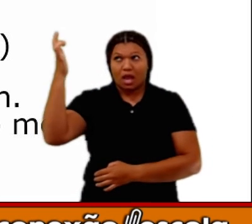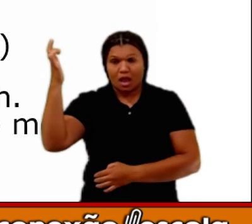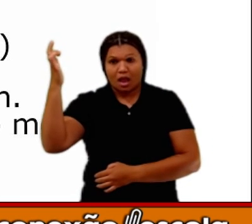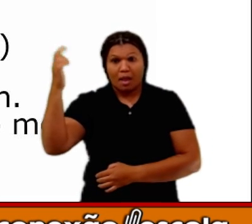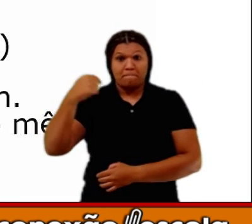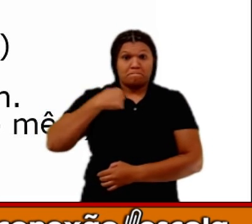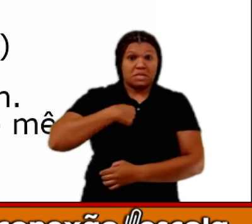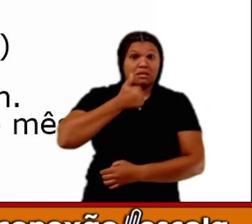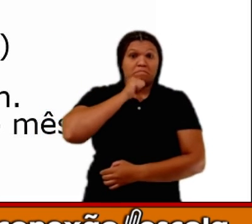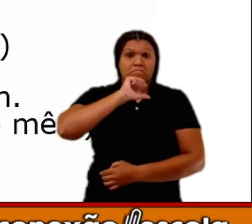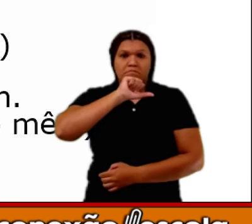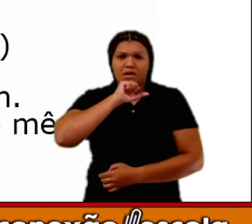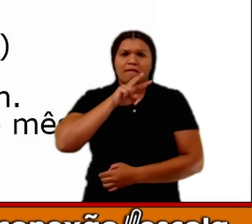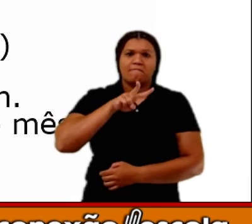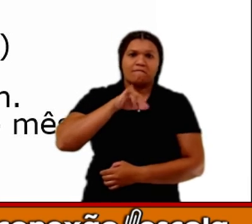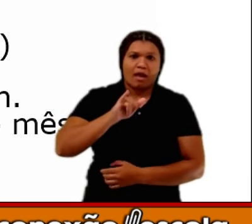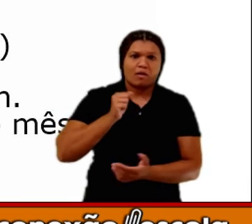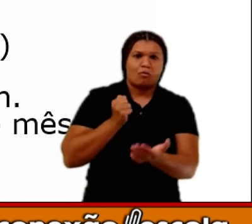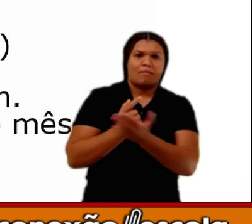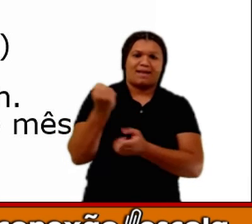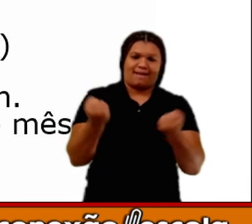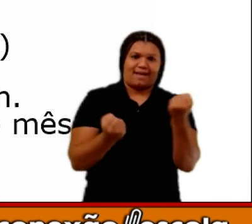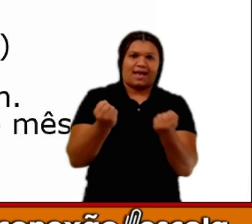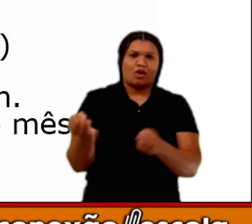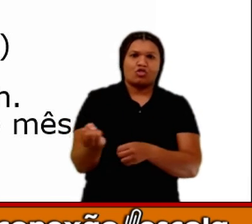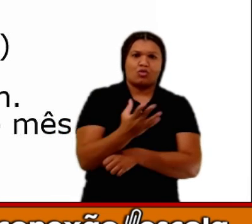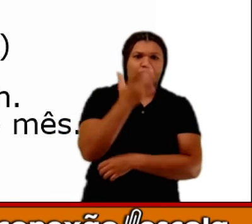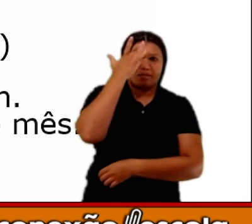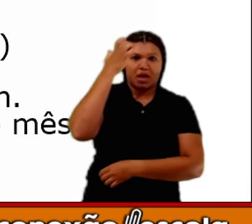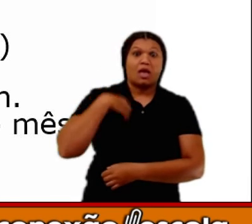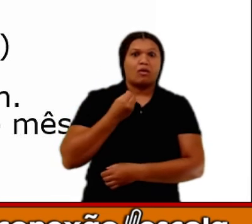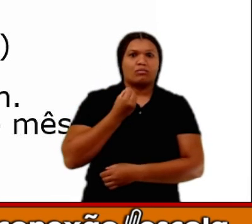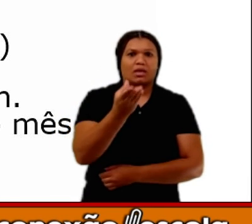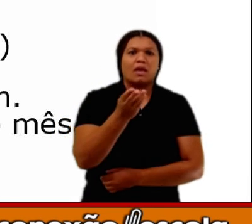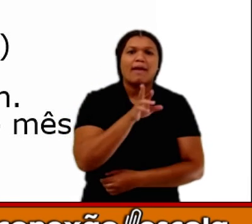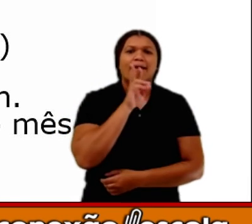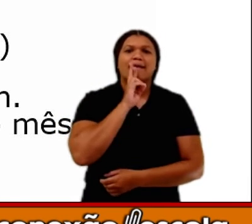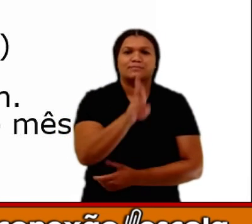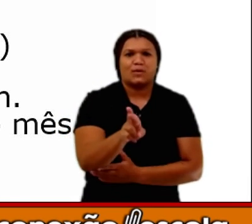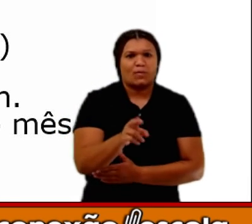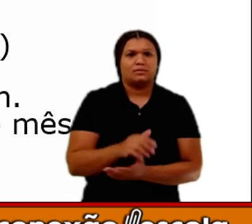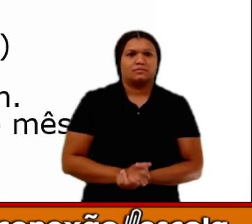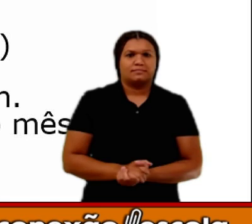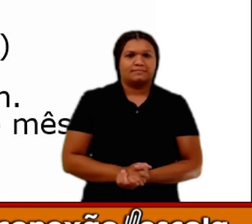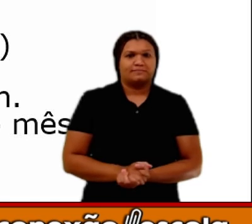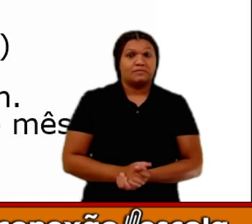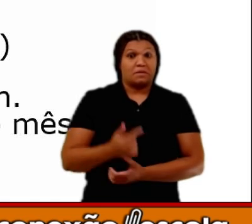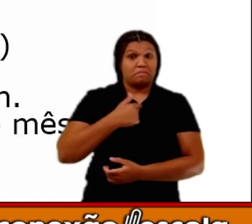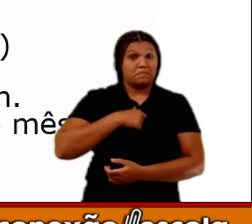vai comprar um carro novo amanhã olha só tanto que eu fui irmãozinho eu te dei a resposta minha mãe vai comprar